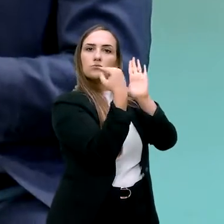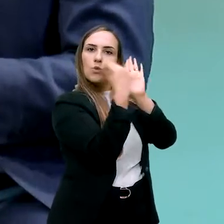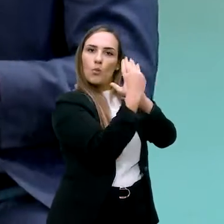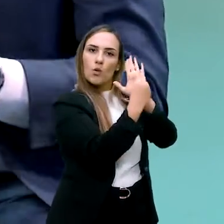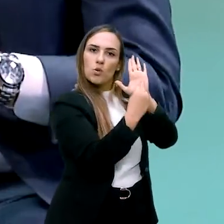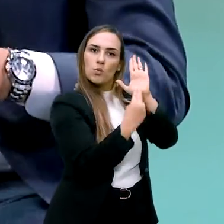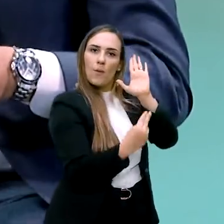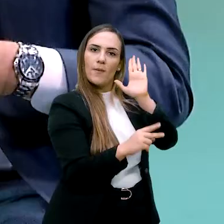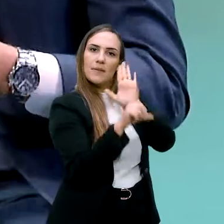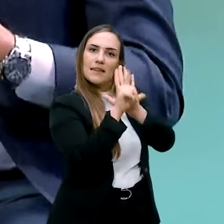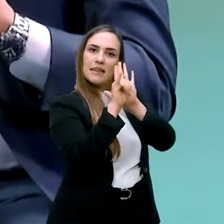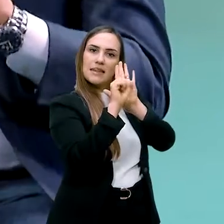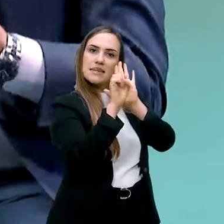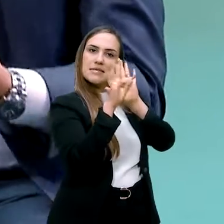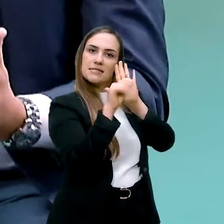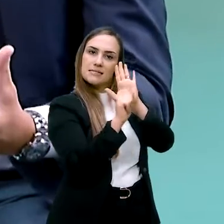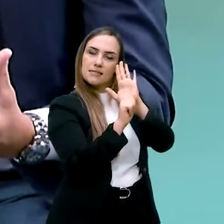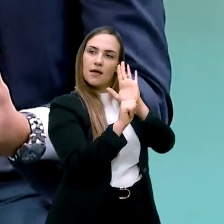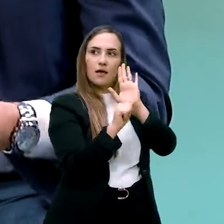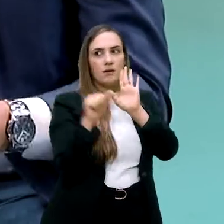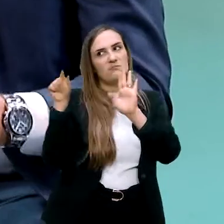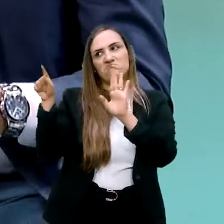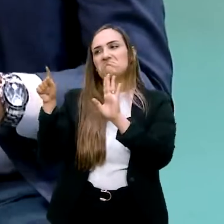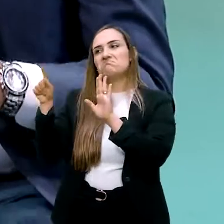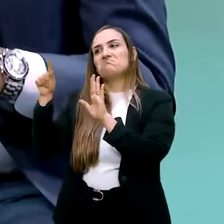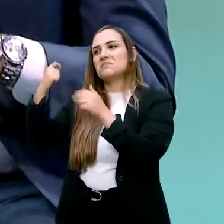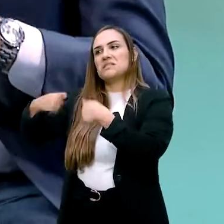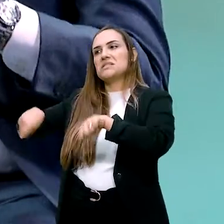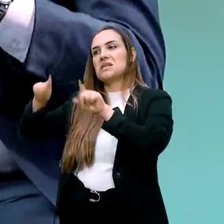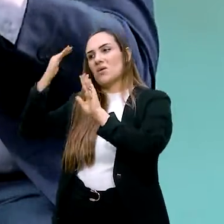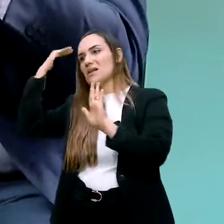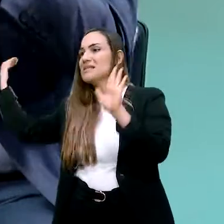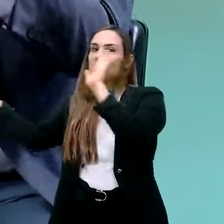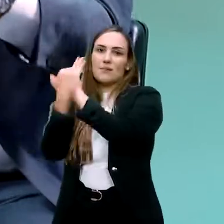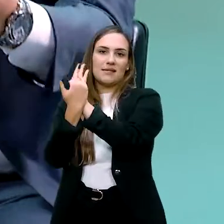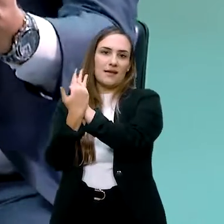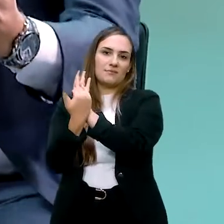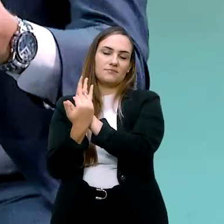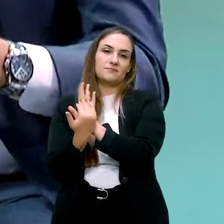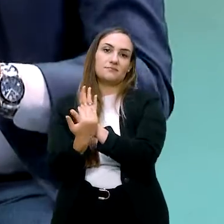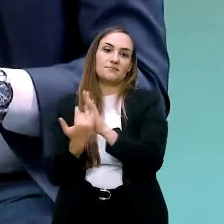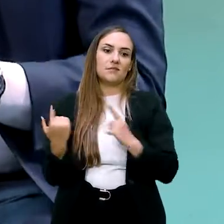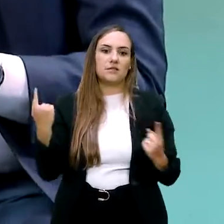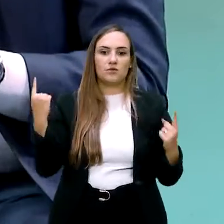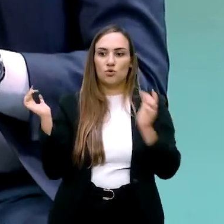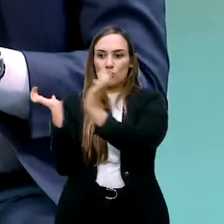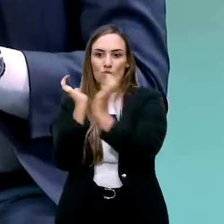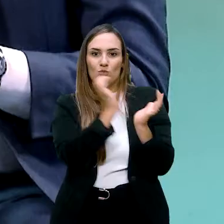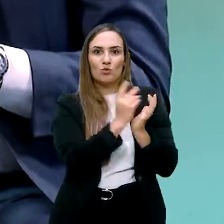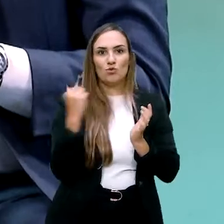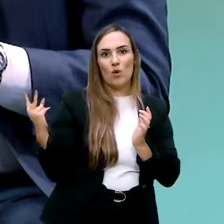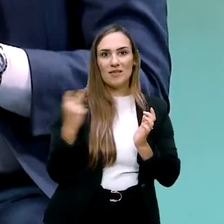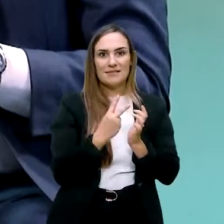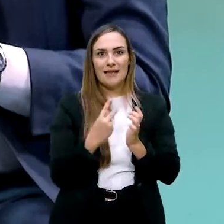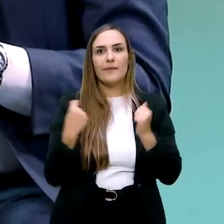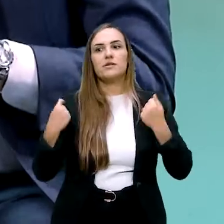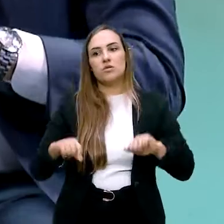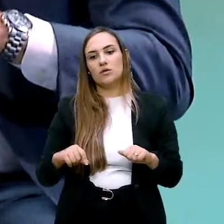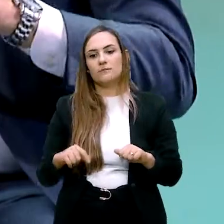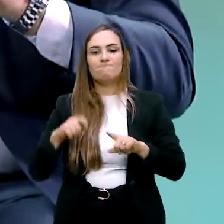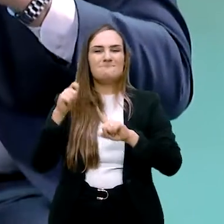o Superior Tribunal de Justiça iniciou o julgamento, que durou meses, né, tentando